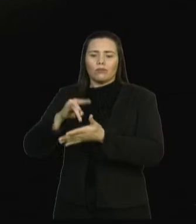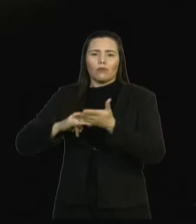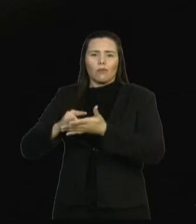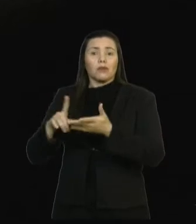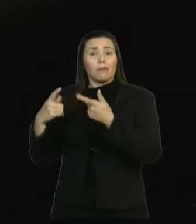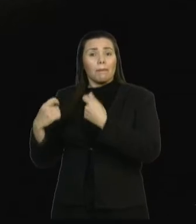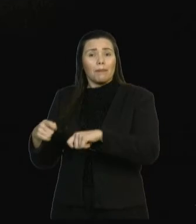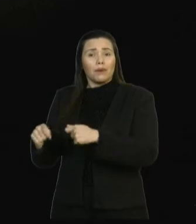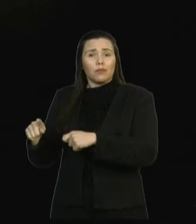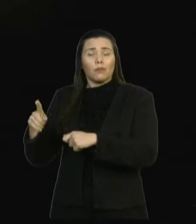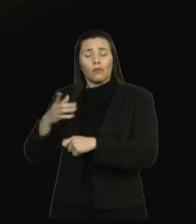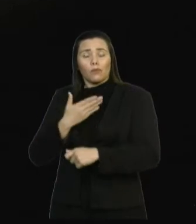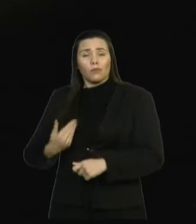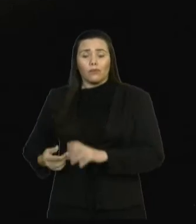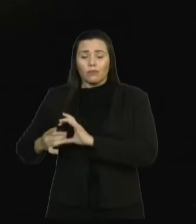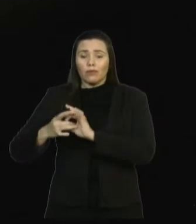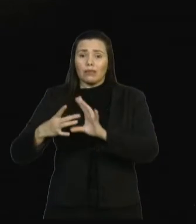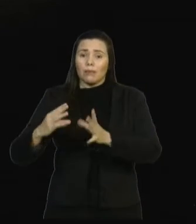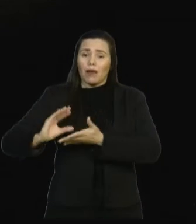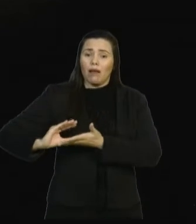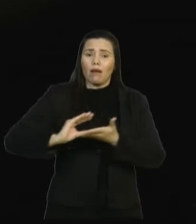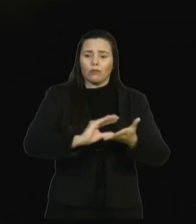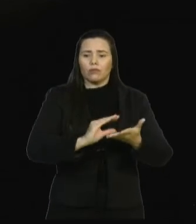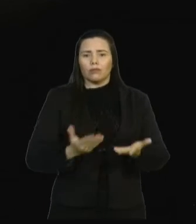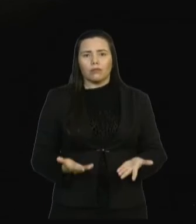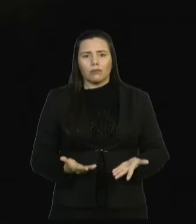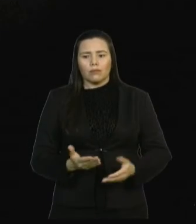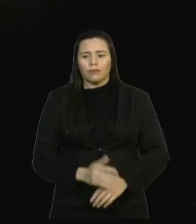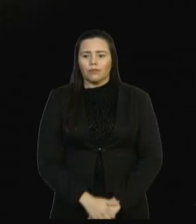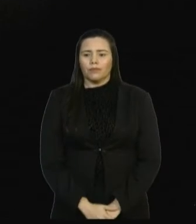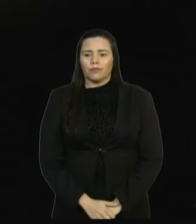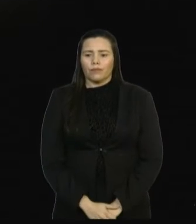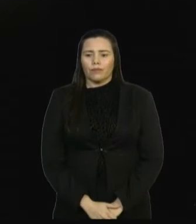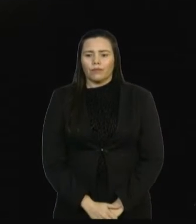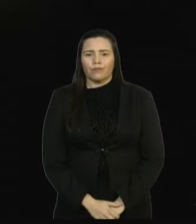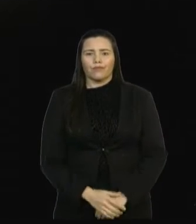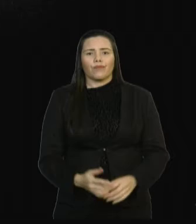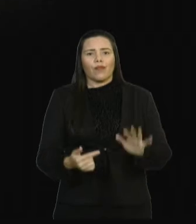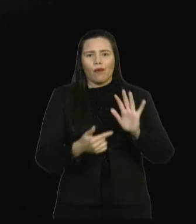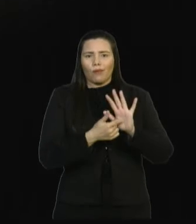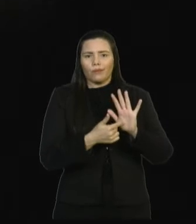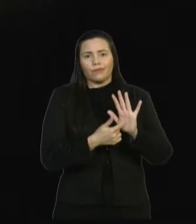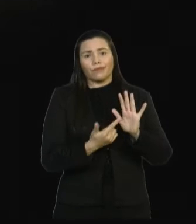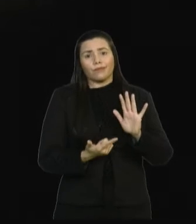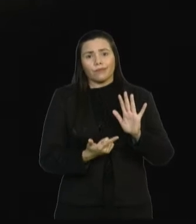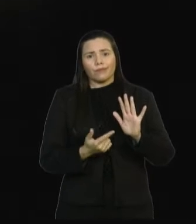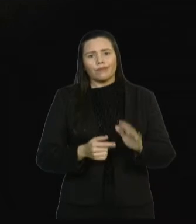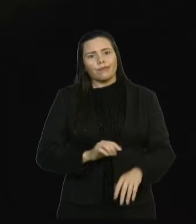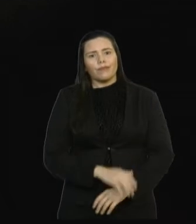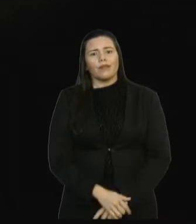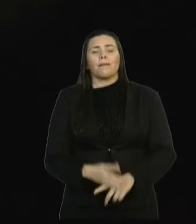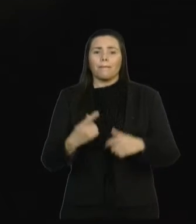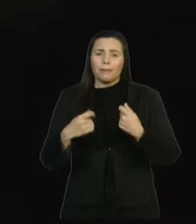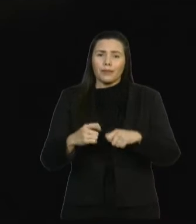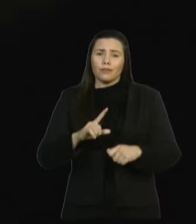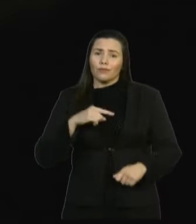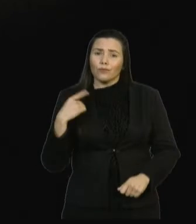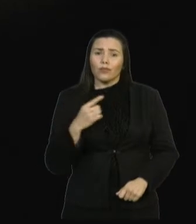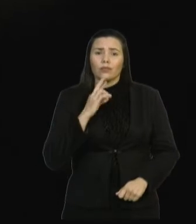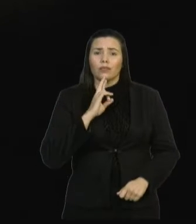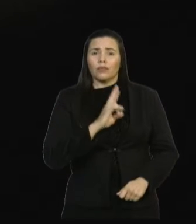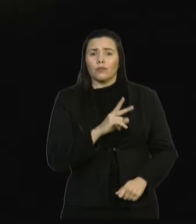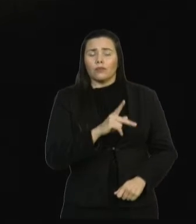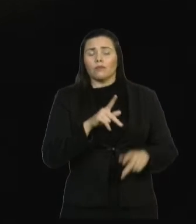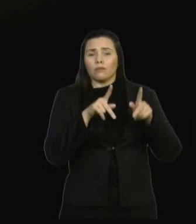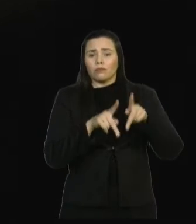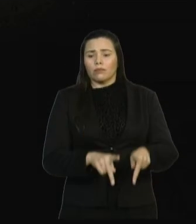deveria ser uma das proprietárias, quando está aqui, envolvida nesse processo da resposta àquela população. O